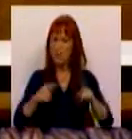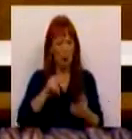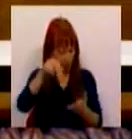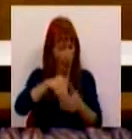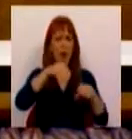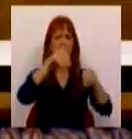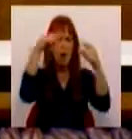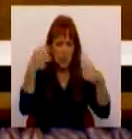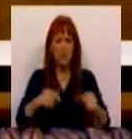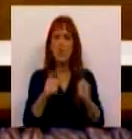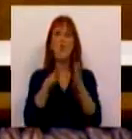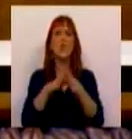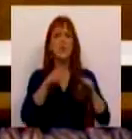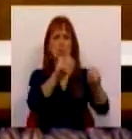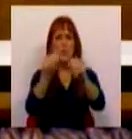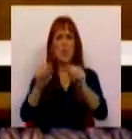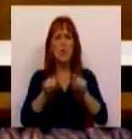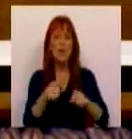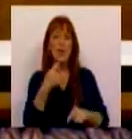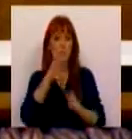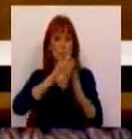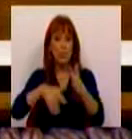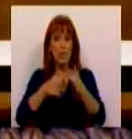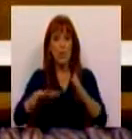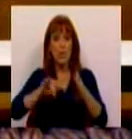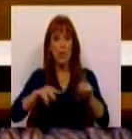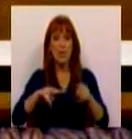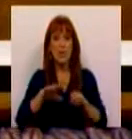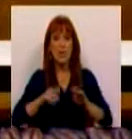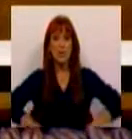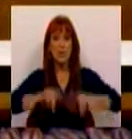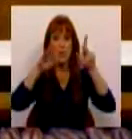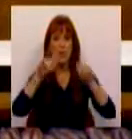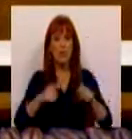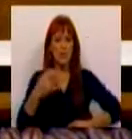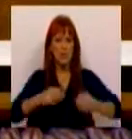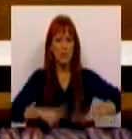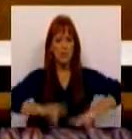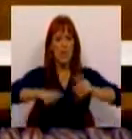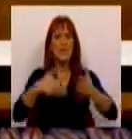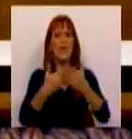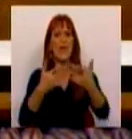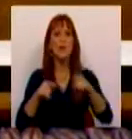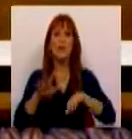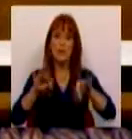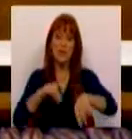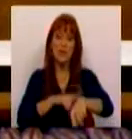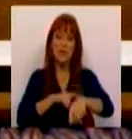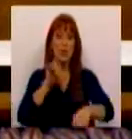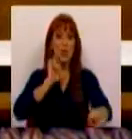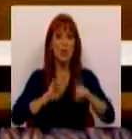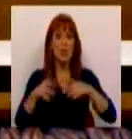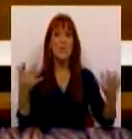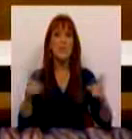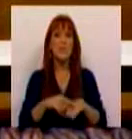no território, em todo o território, como aponta o Programa Nacional de Coesão Territorial, e de ser um motor de desenvolvimento, de coesão e de